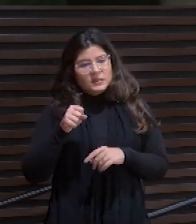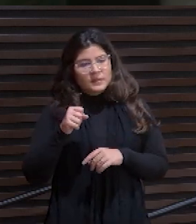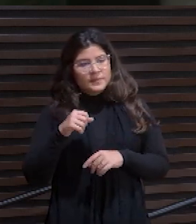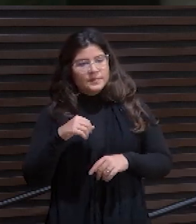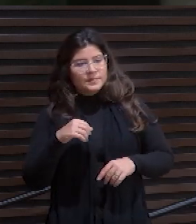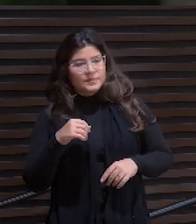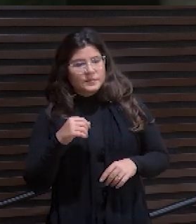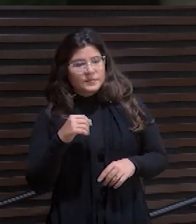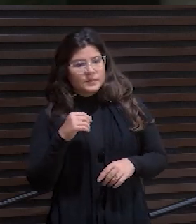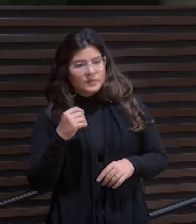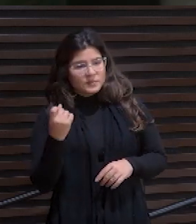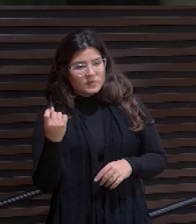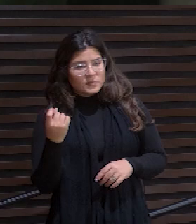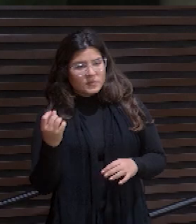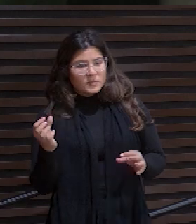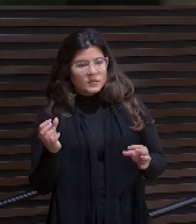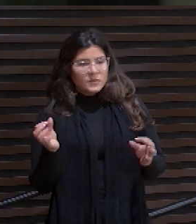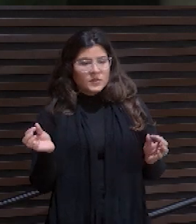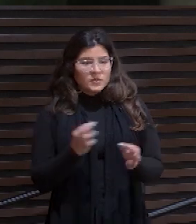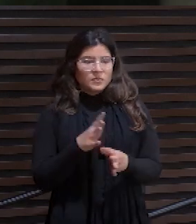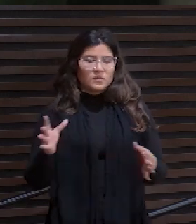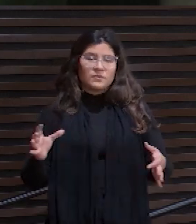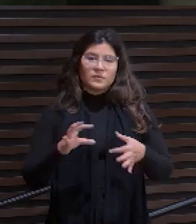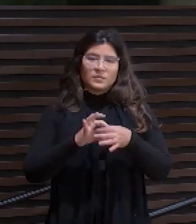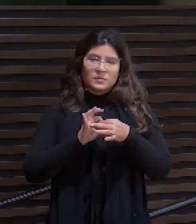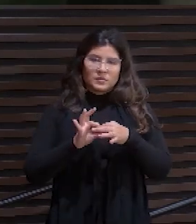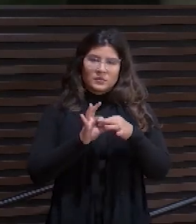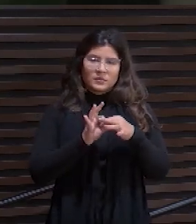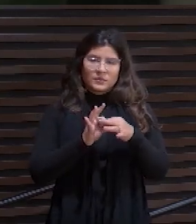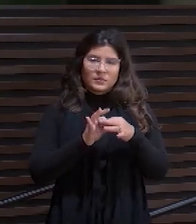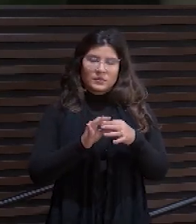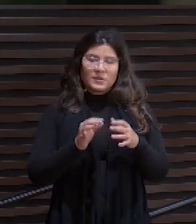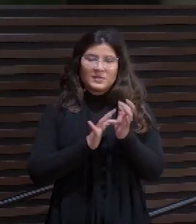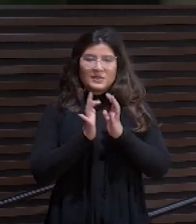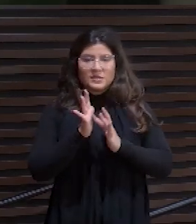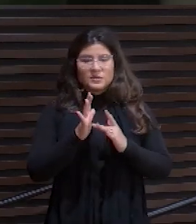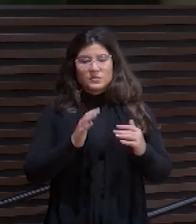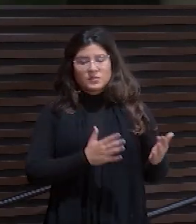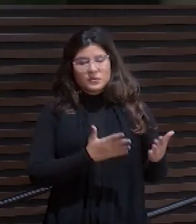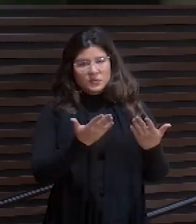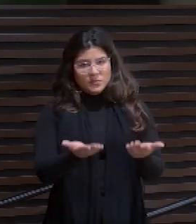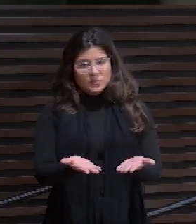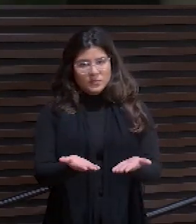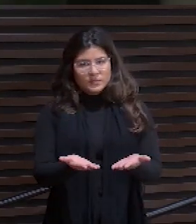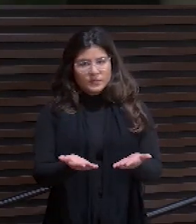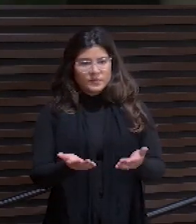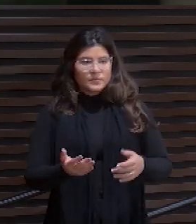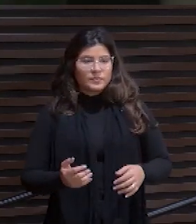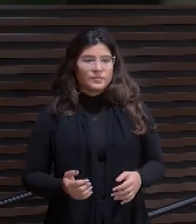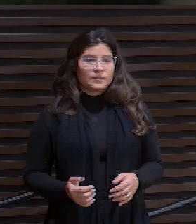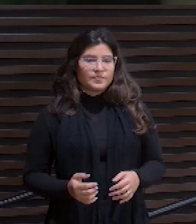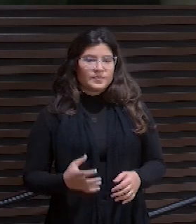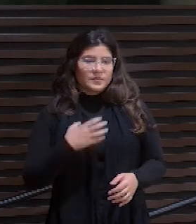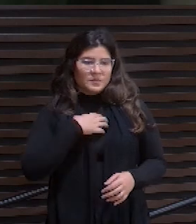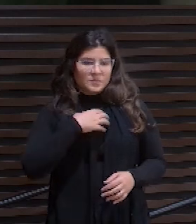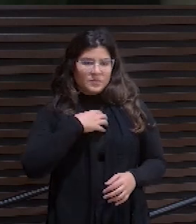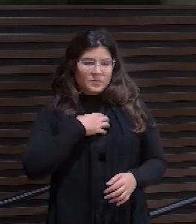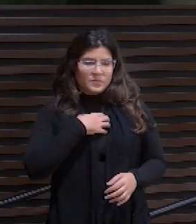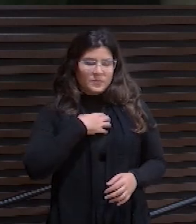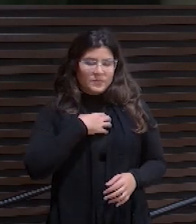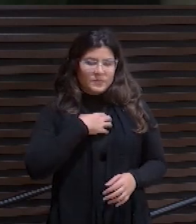nova aliança, a singularidade do evangelho que Jesus trouxe. Nós veremos aqui. E o jeito que esses